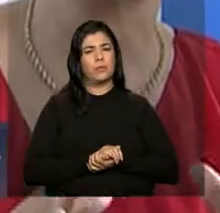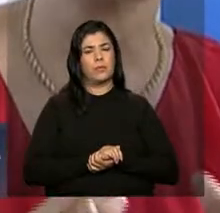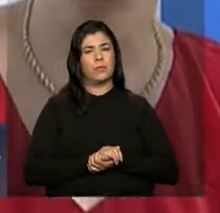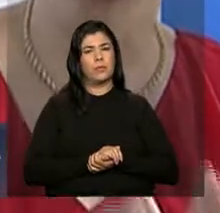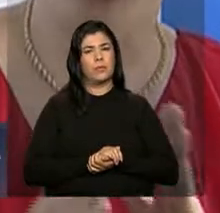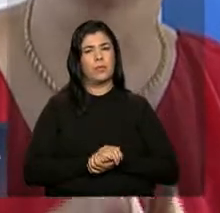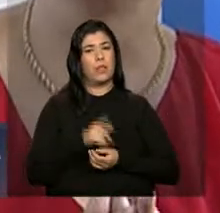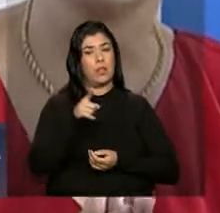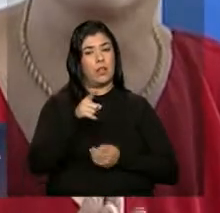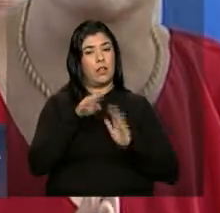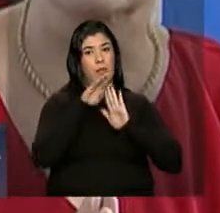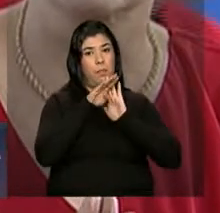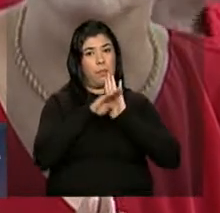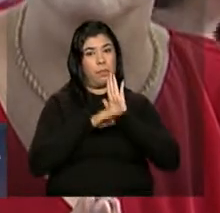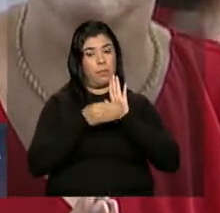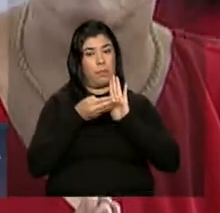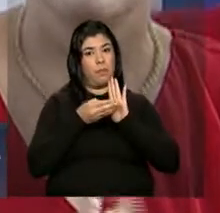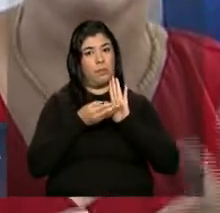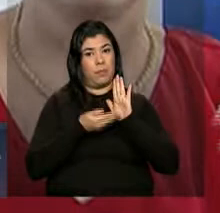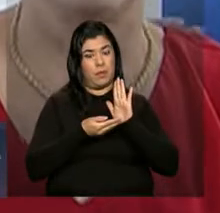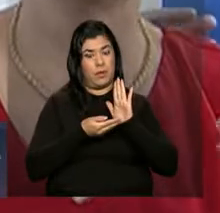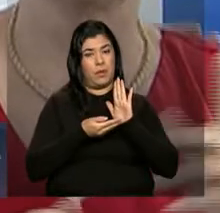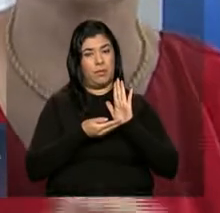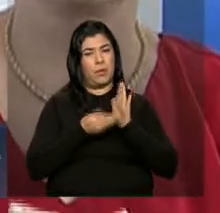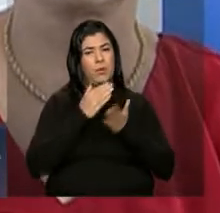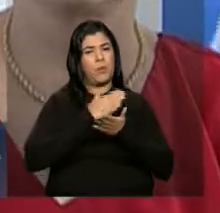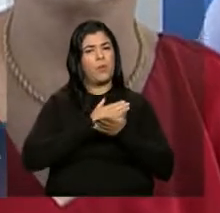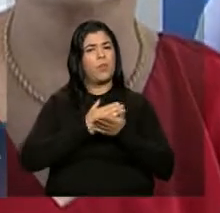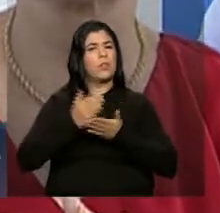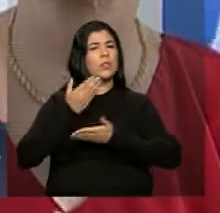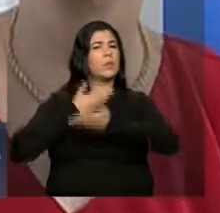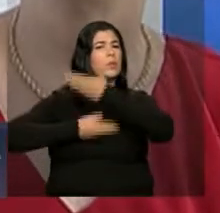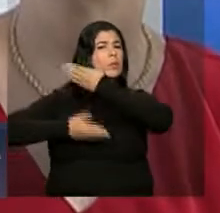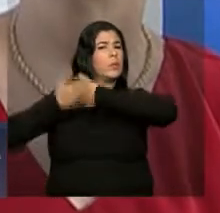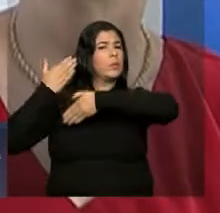faz parte de um programa que começou lá atrás.